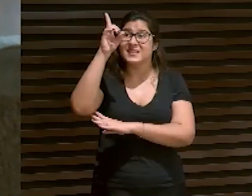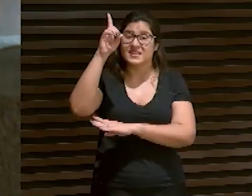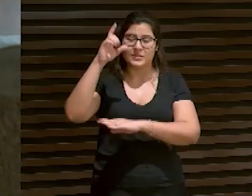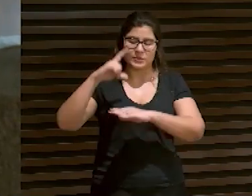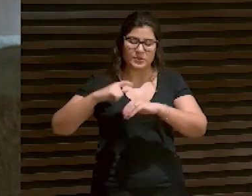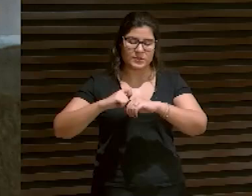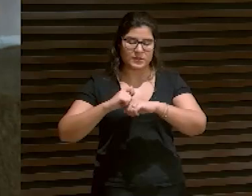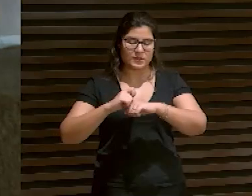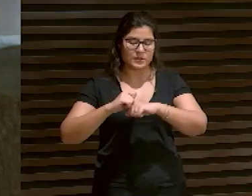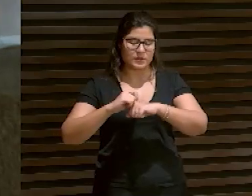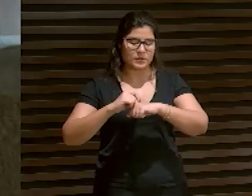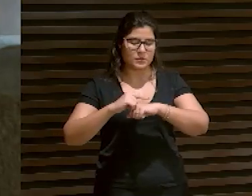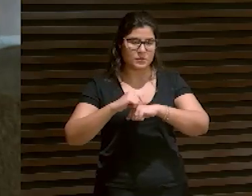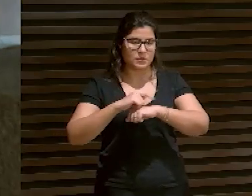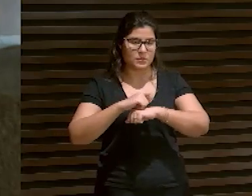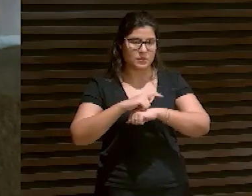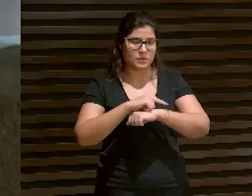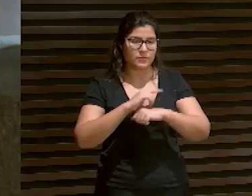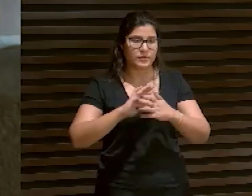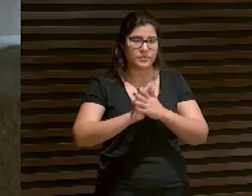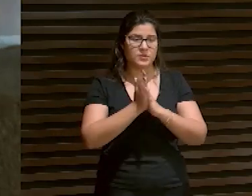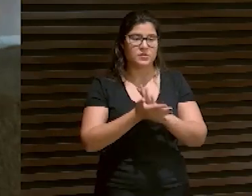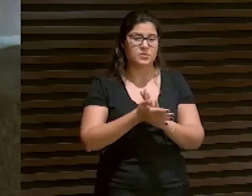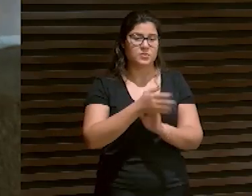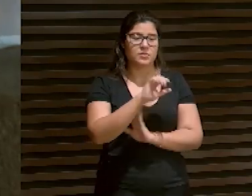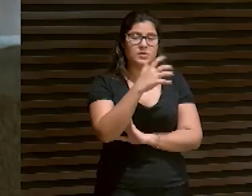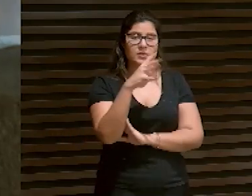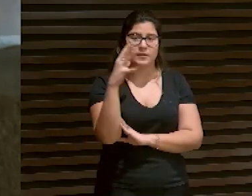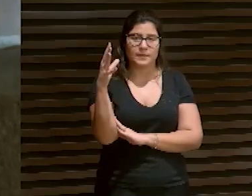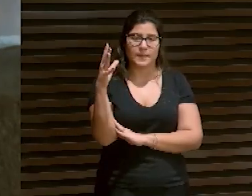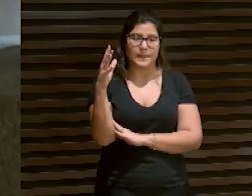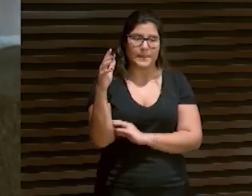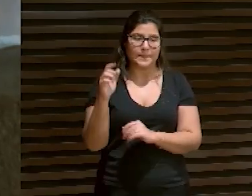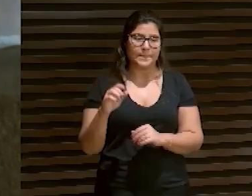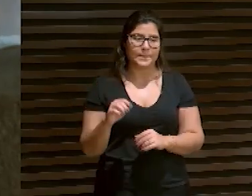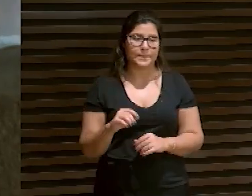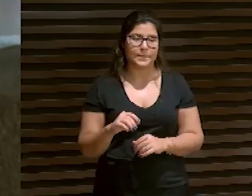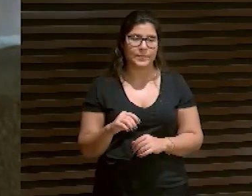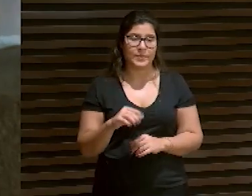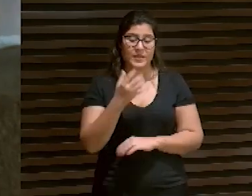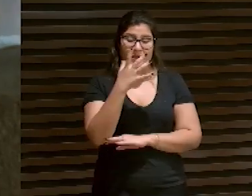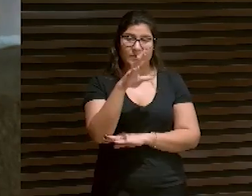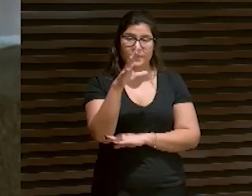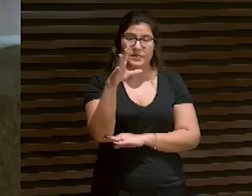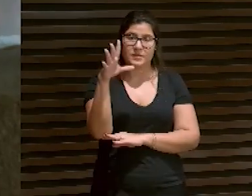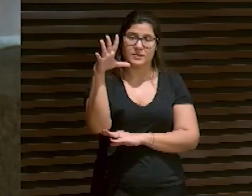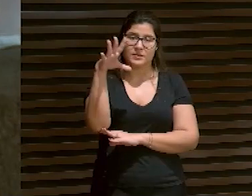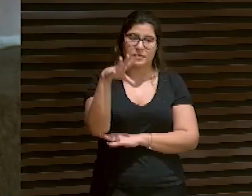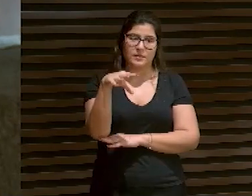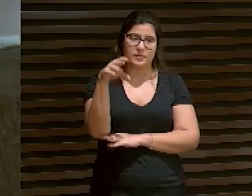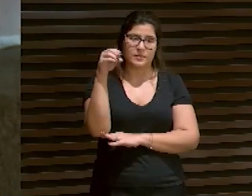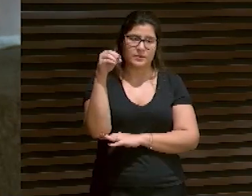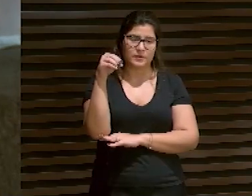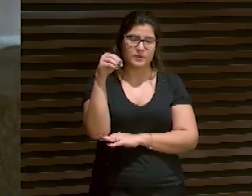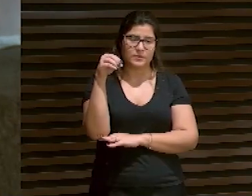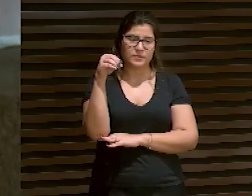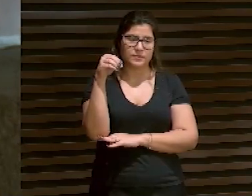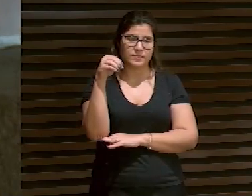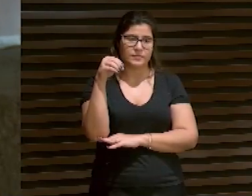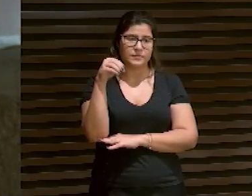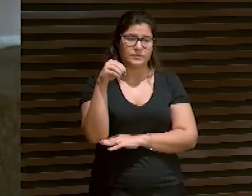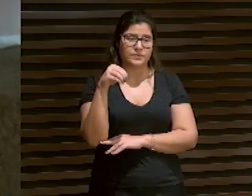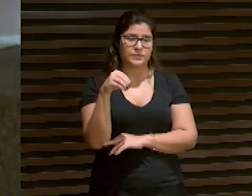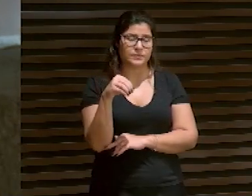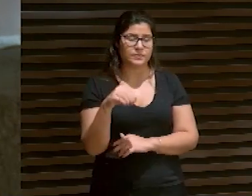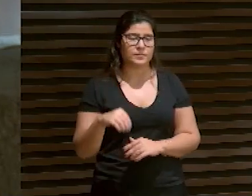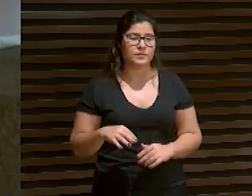no dia seguinte, ao subir da árvore, enviou um verme, o qual feriu a planta e esta se secou. Talvez, essa é a minha